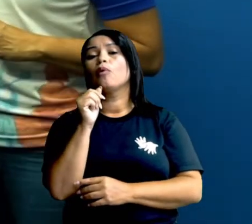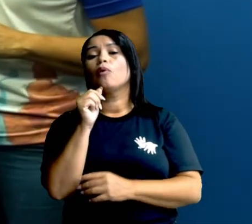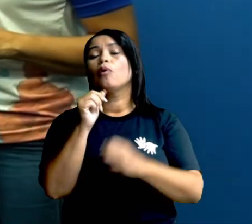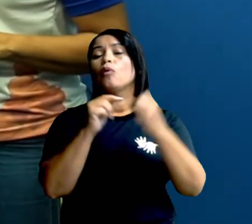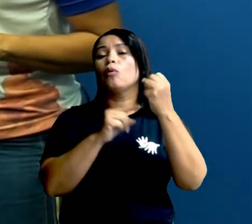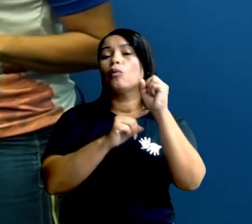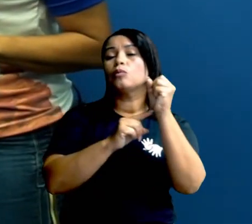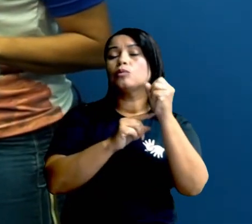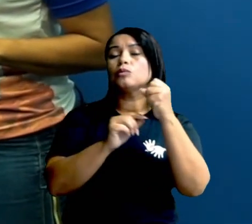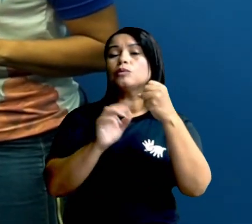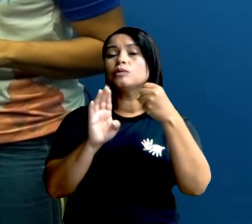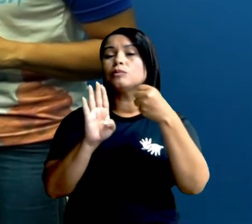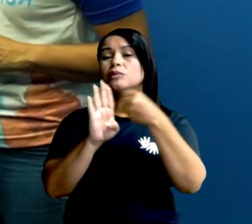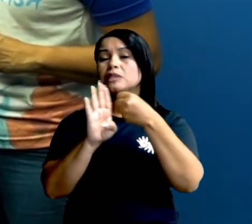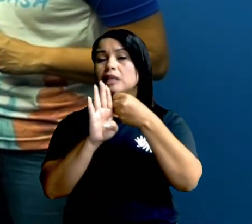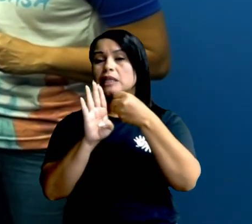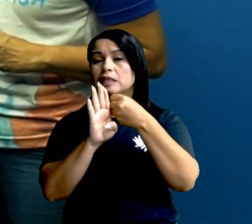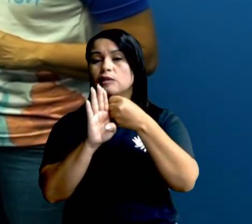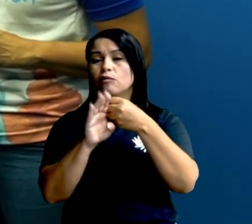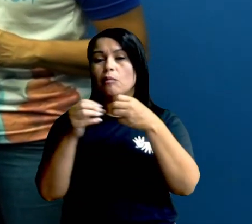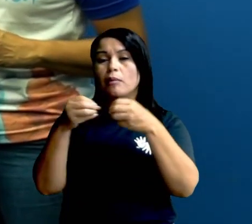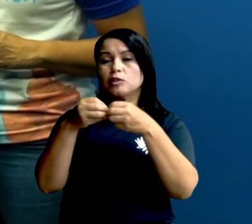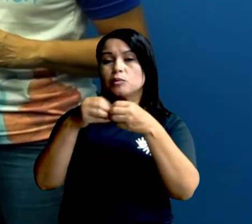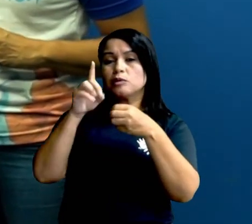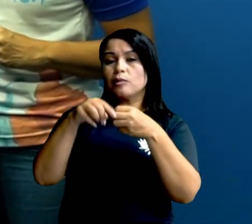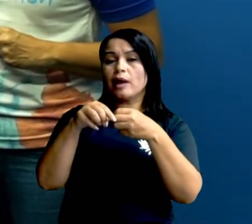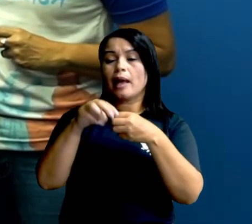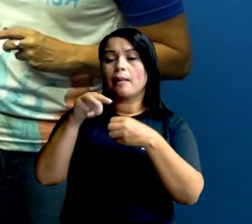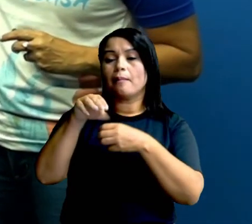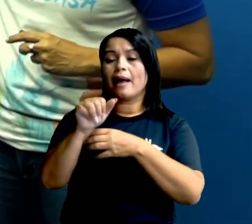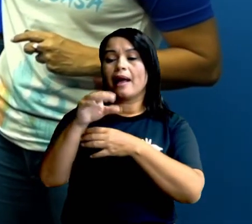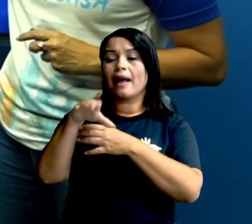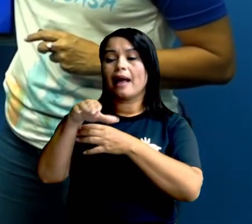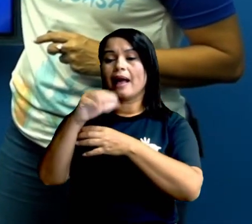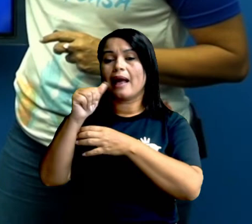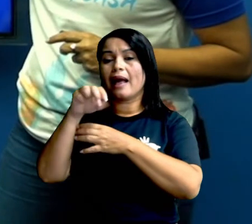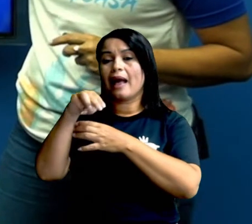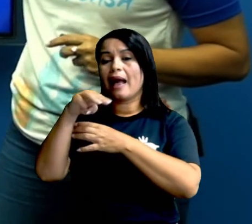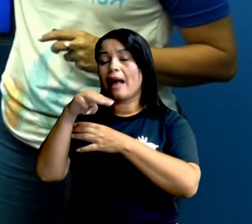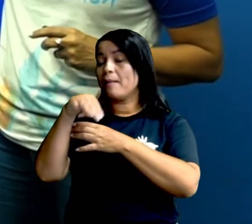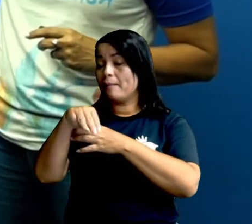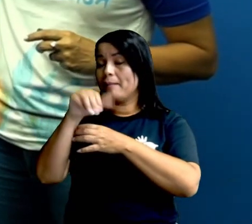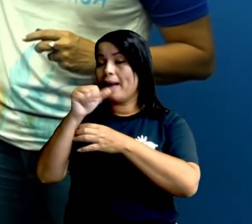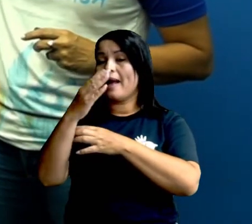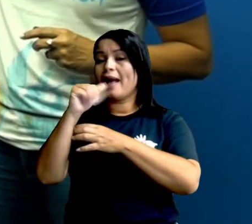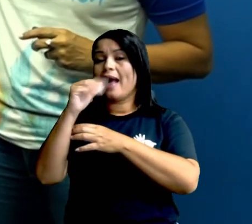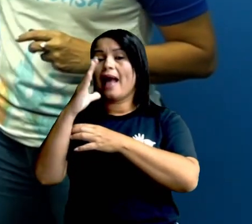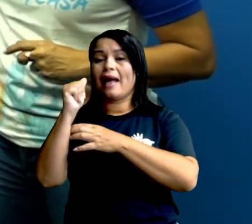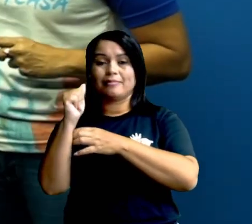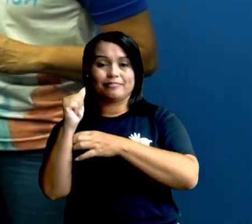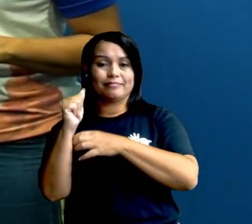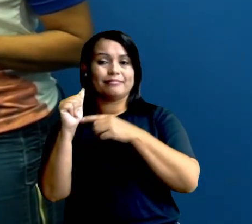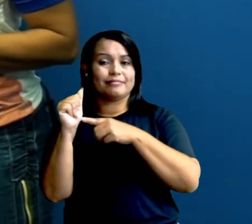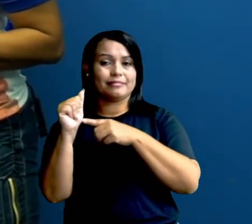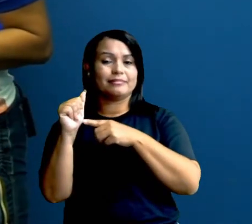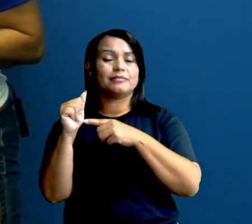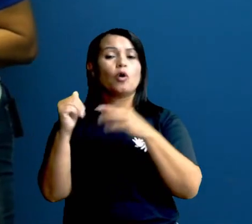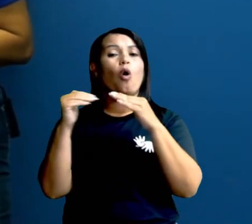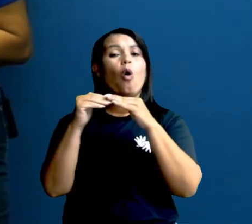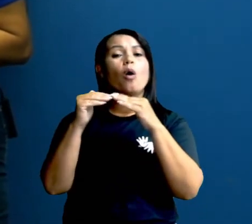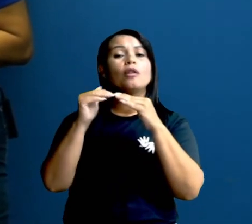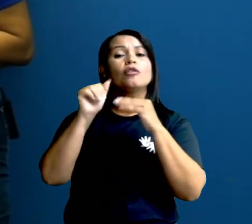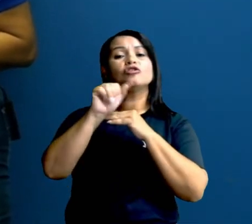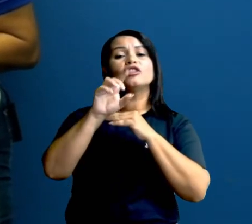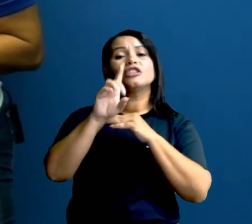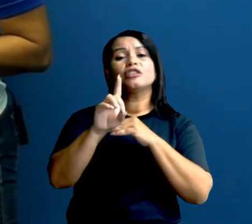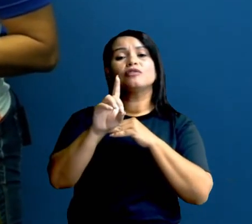se o substantivo mais próximo é macaca, eu posso concordar o adjetivo com ele, tá certo?